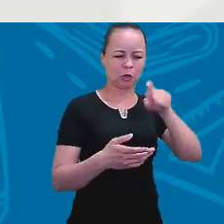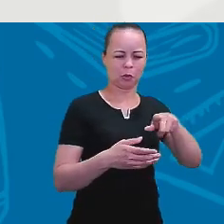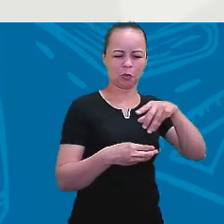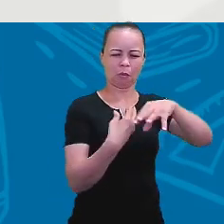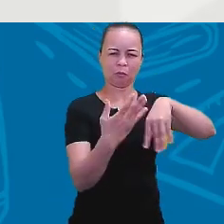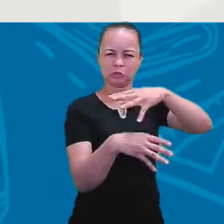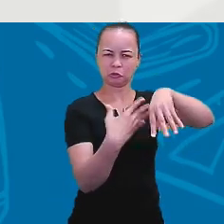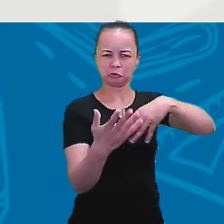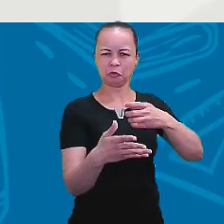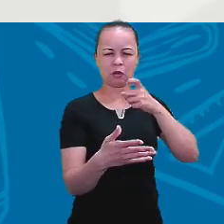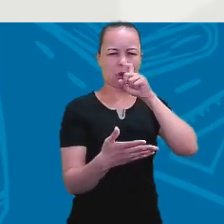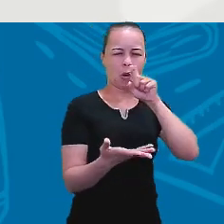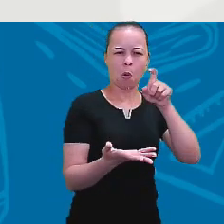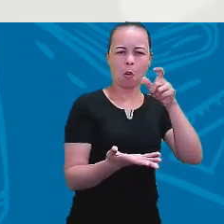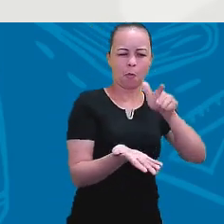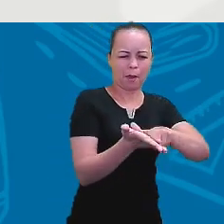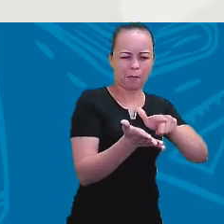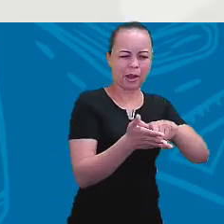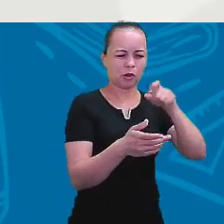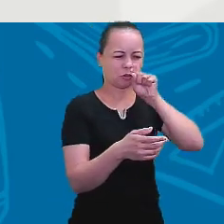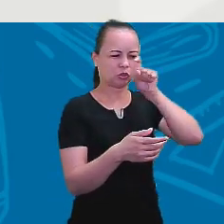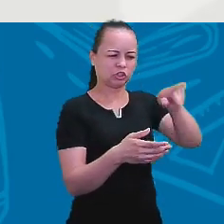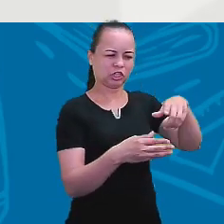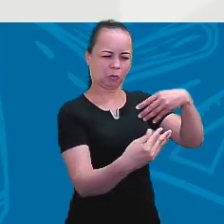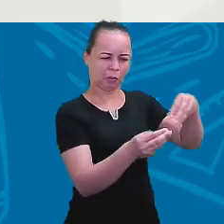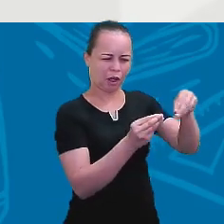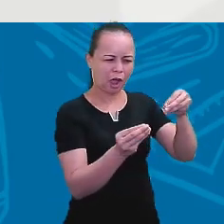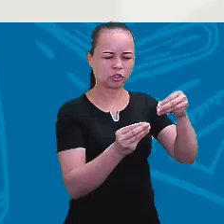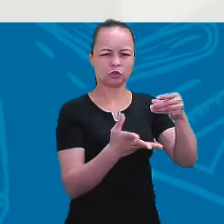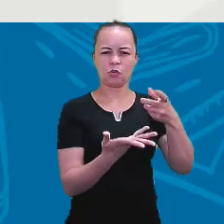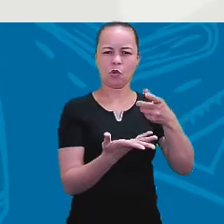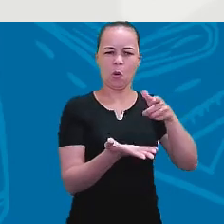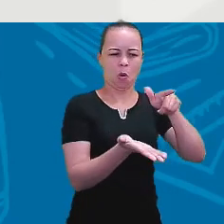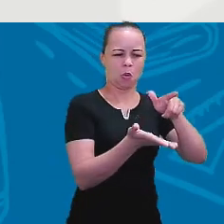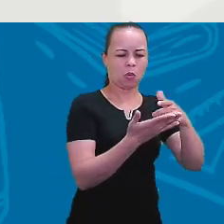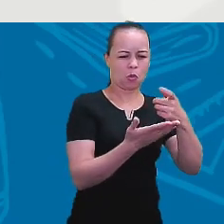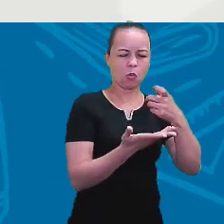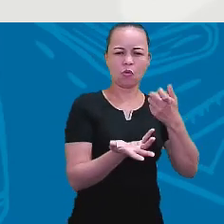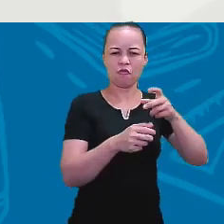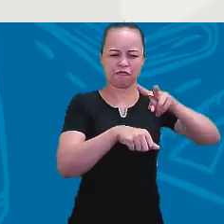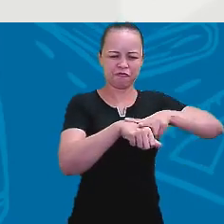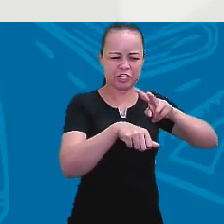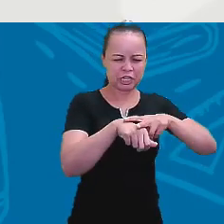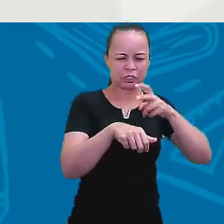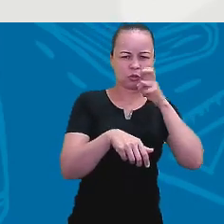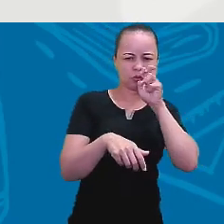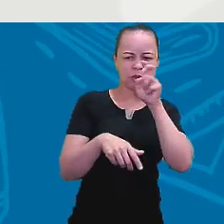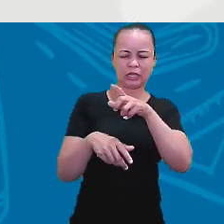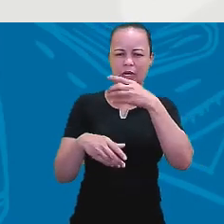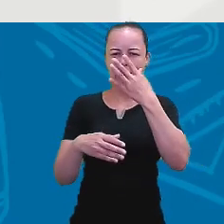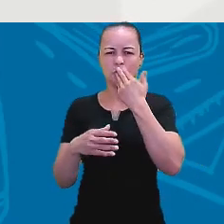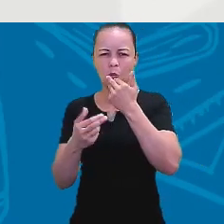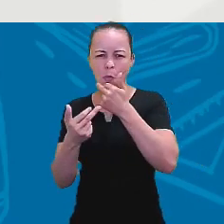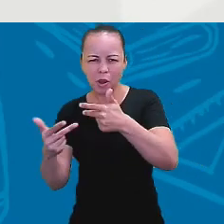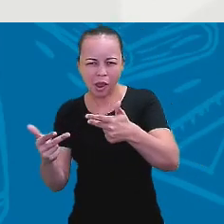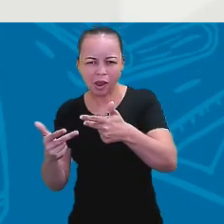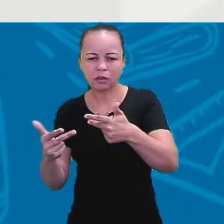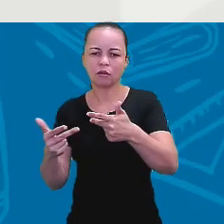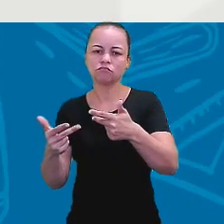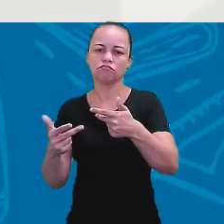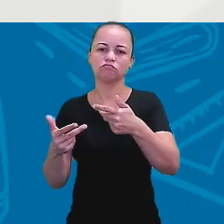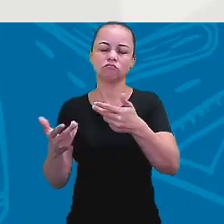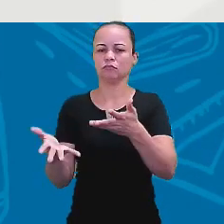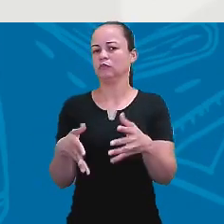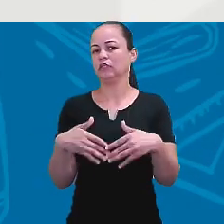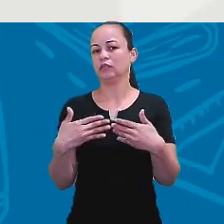plástico, o plástico no lixeiro do vidro, o vidro no lixeiro da matéria orgânica? Muitas vezes